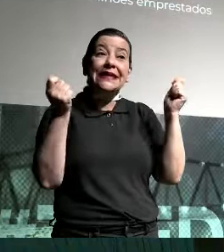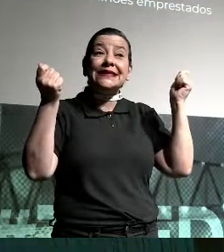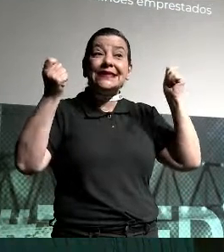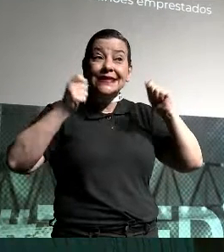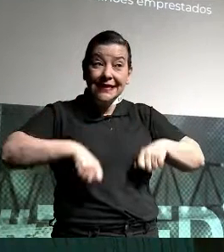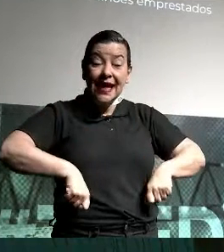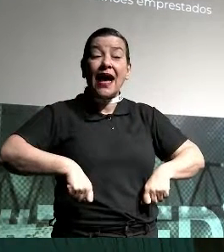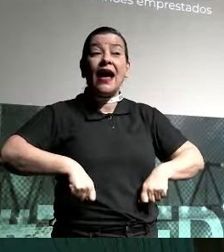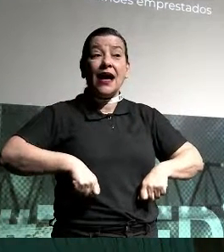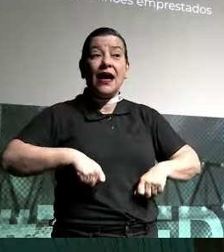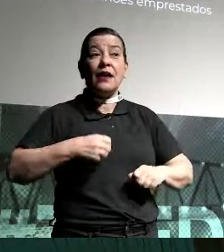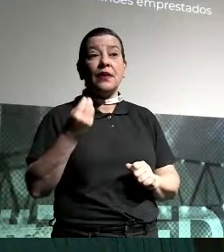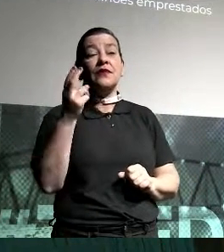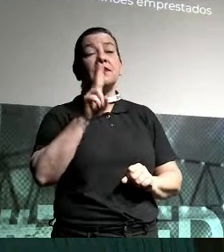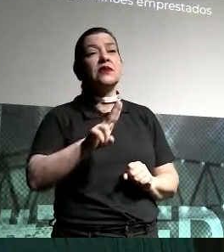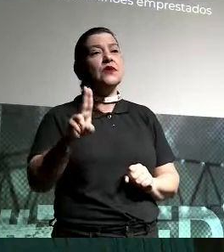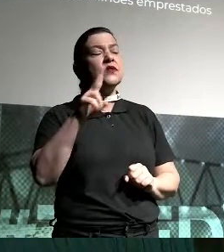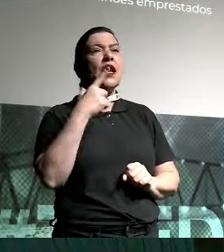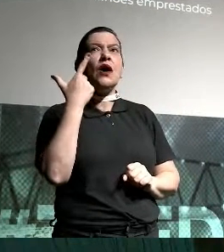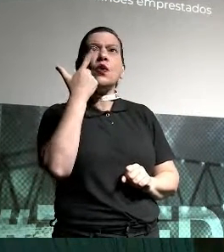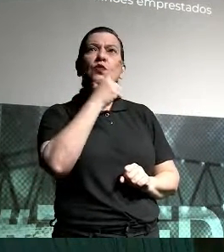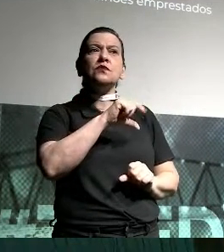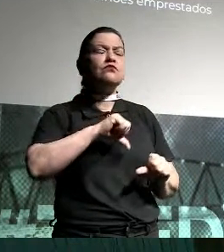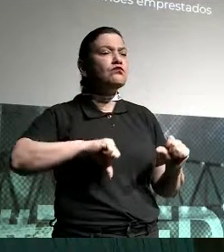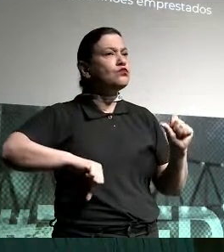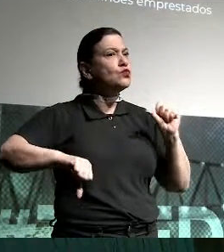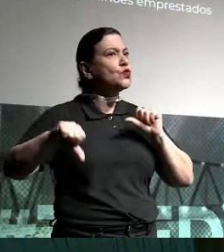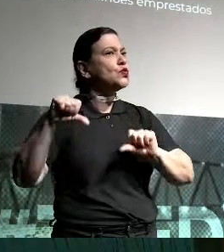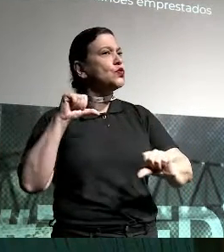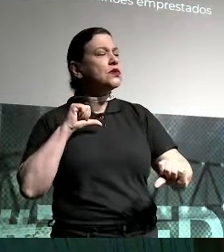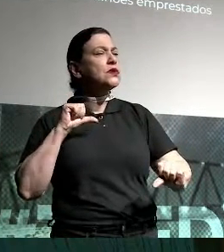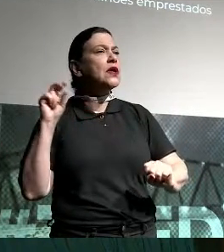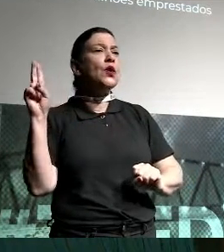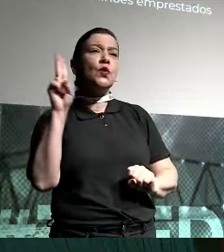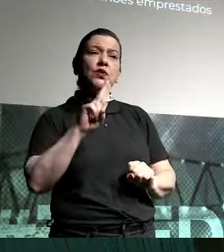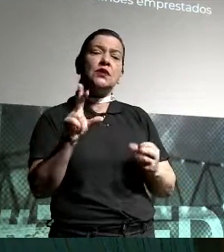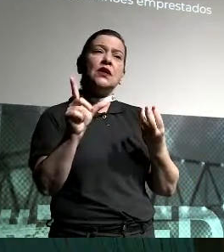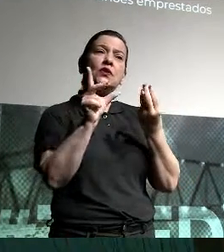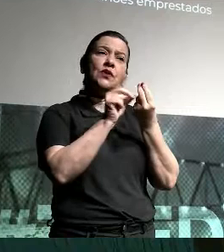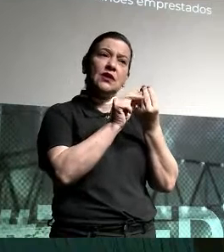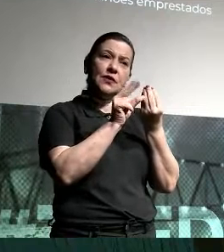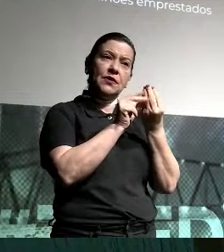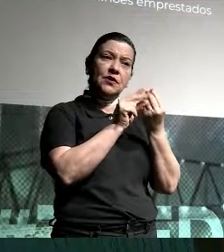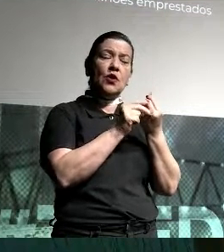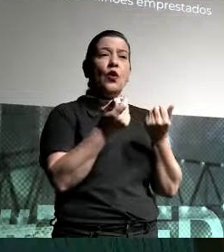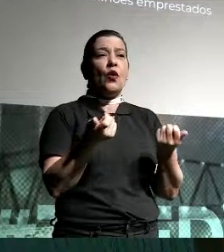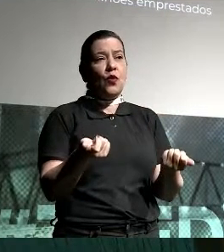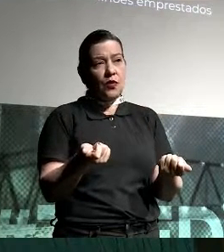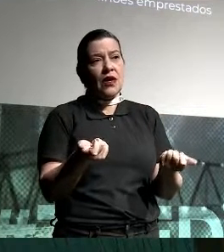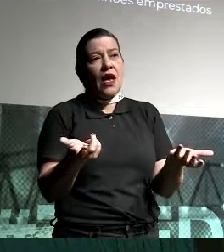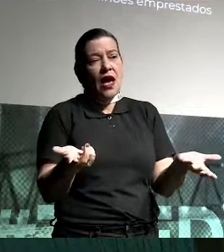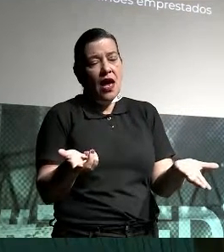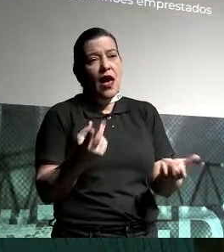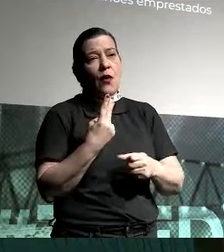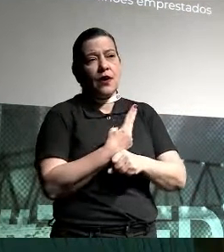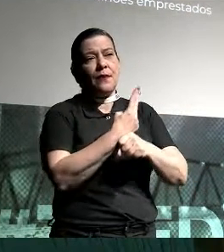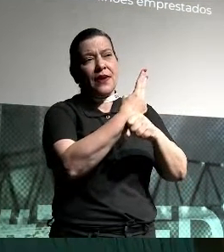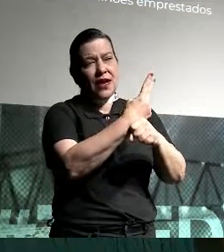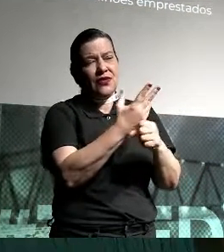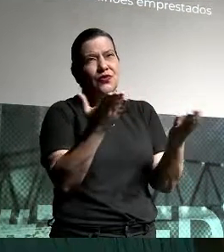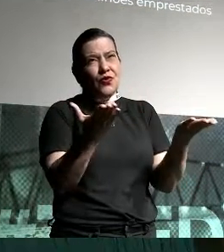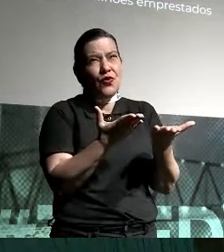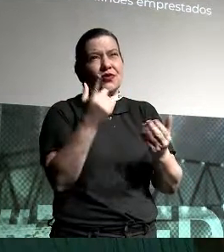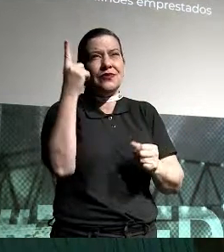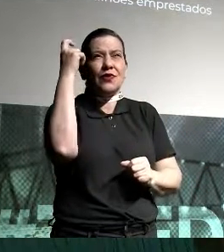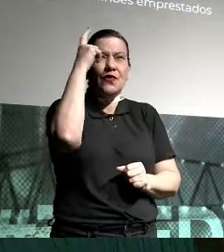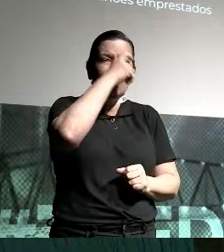que a gente consegue revolucionar ele usando cripto, é o empréstimo, né? Então hoje o empréstimo ele é algo muito complexo de a gente